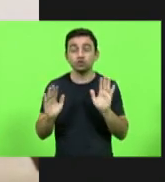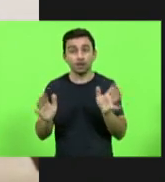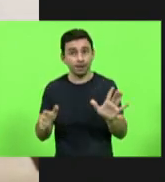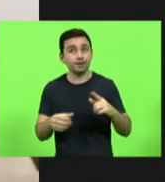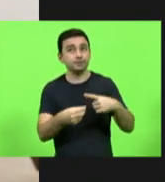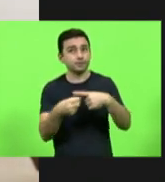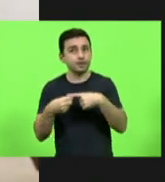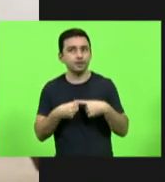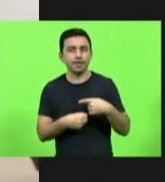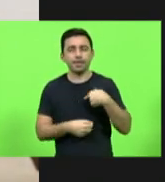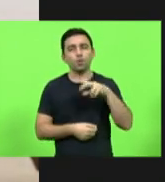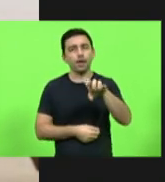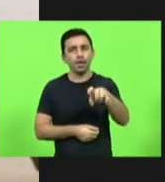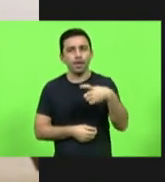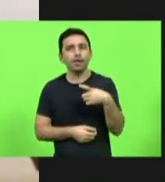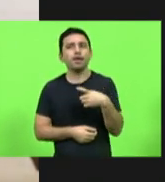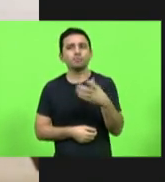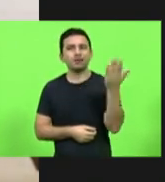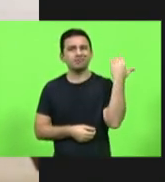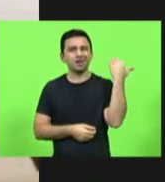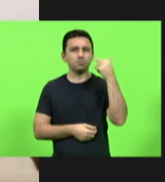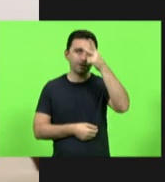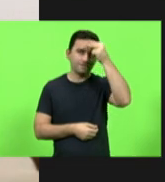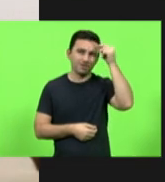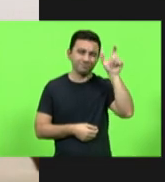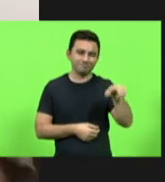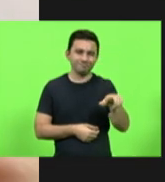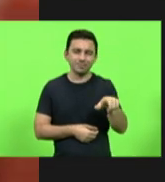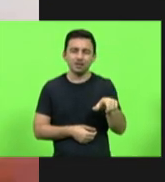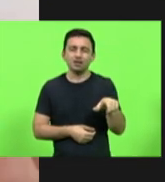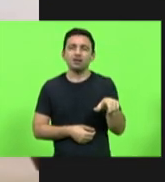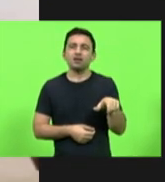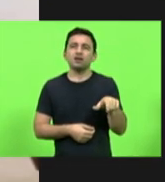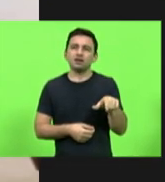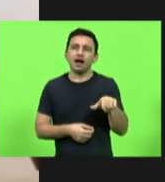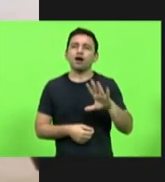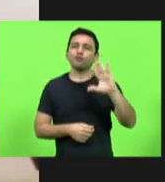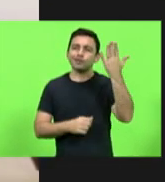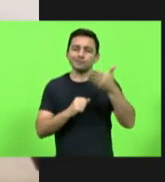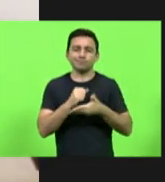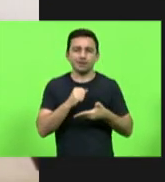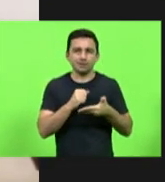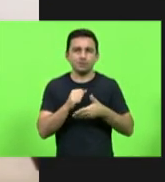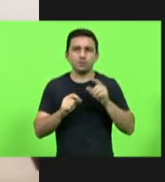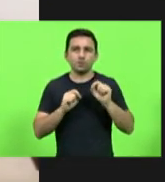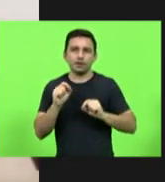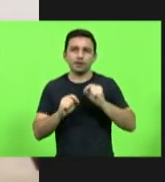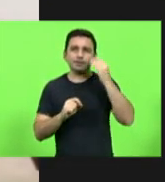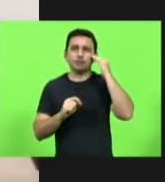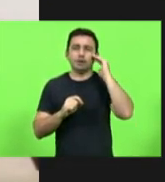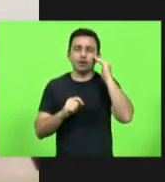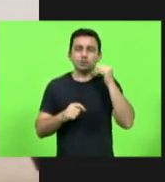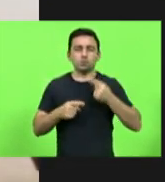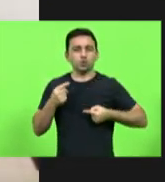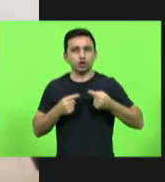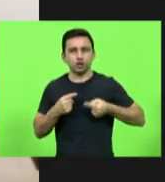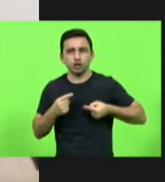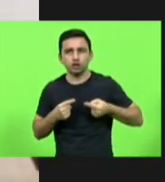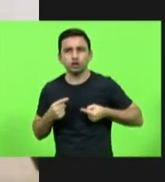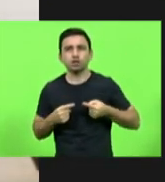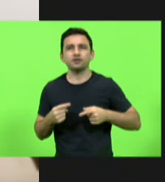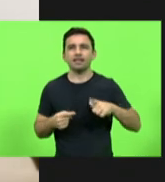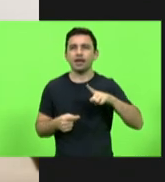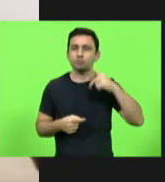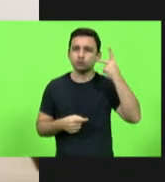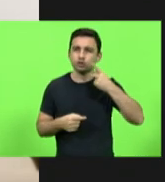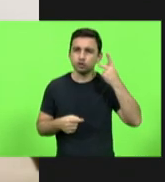Sou ex-prefeita e sei que na base muitas vezes se faz em função de entendimento político, politiqueiro,